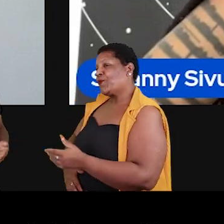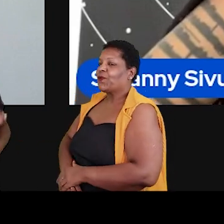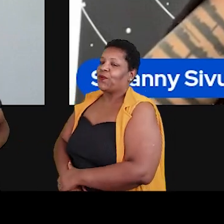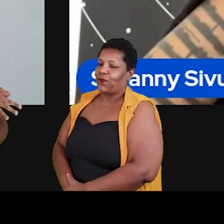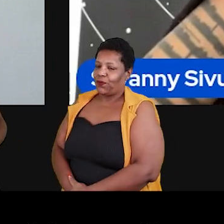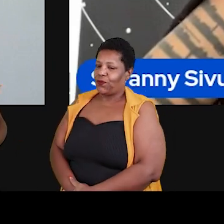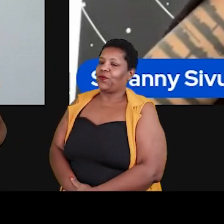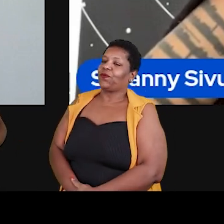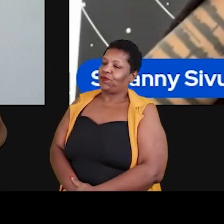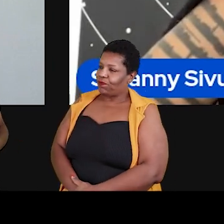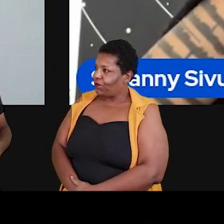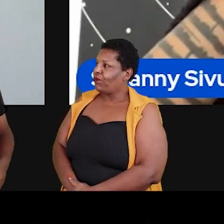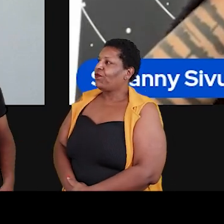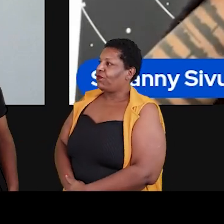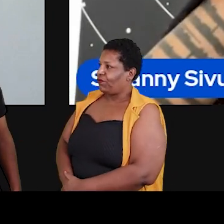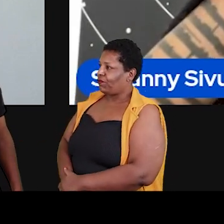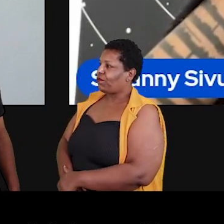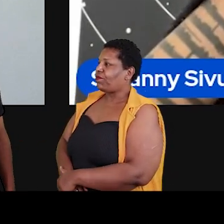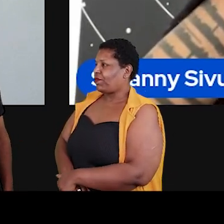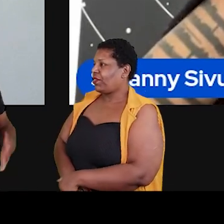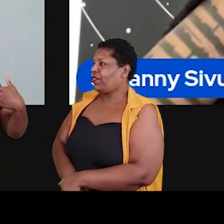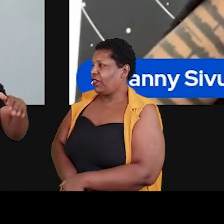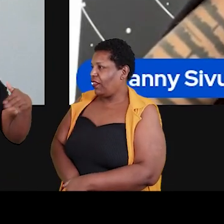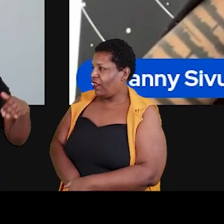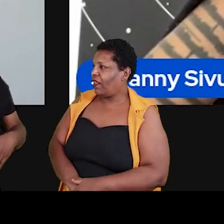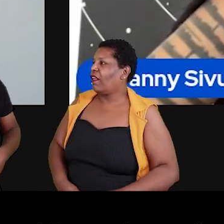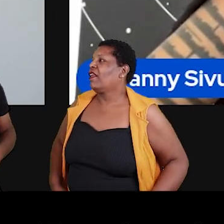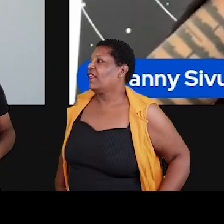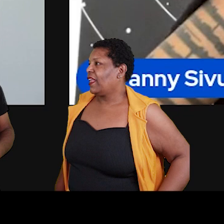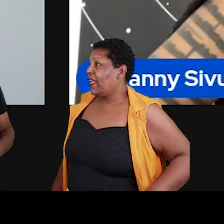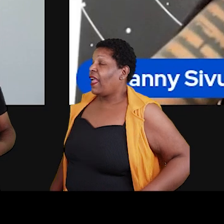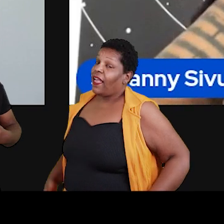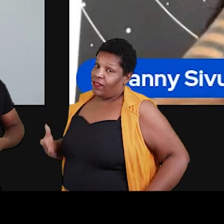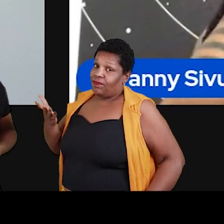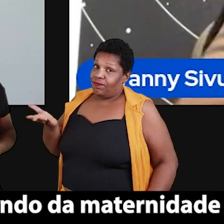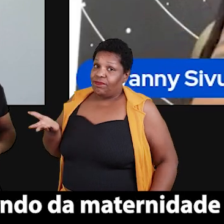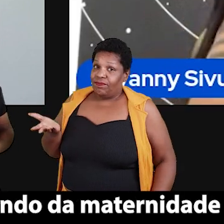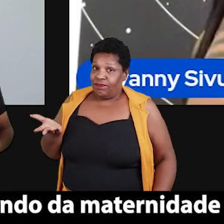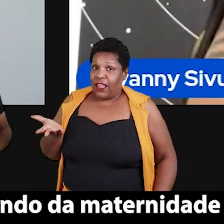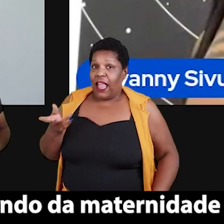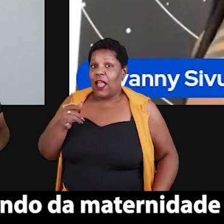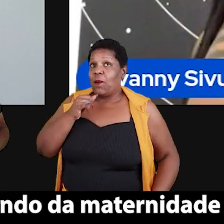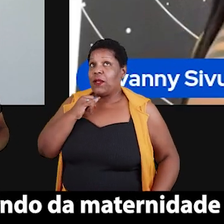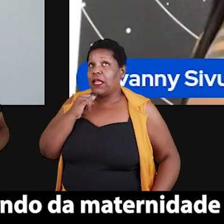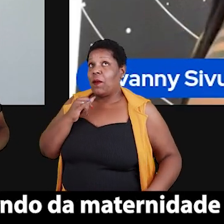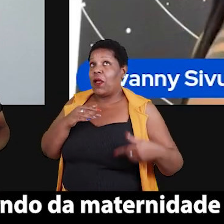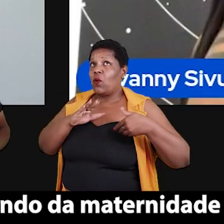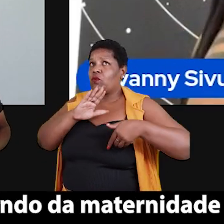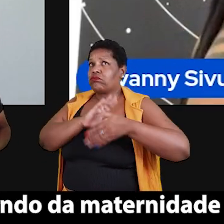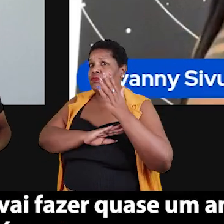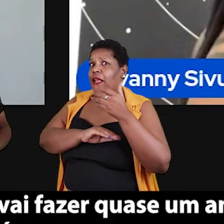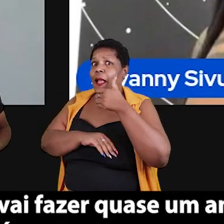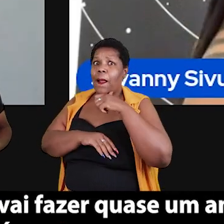isso, ali, né? Se você organização. deixar, né? Exato, E para mim, assim, estava saindo da maternidade há pouco